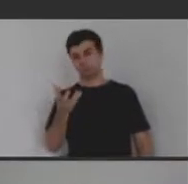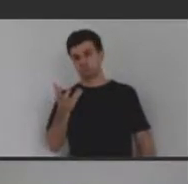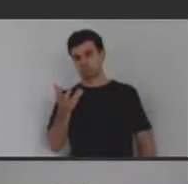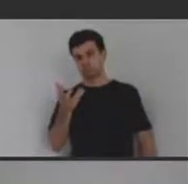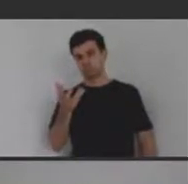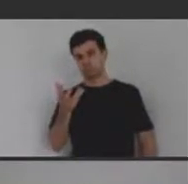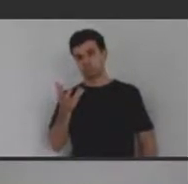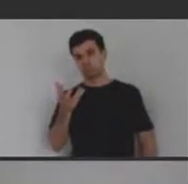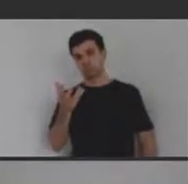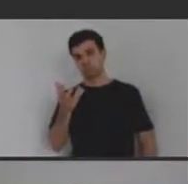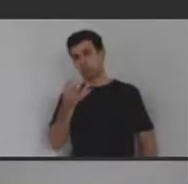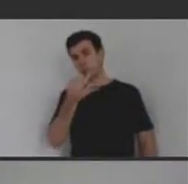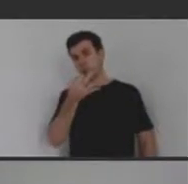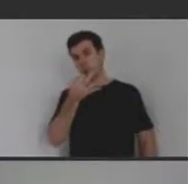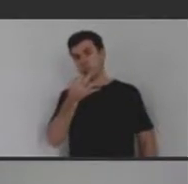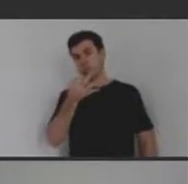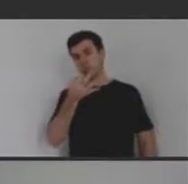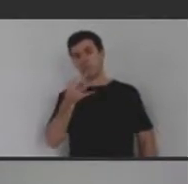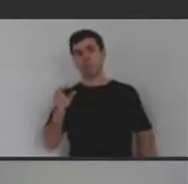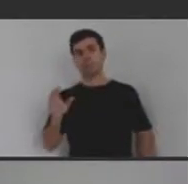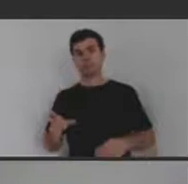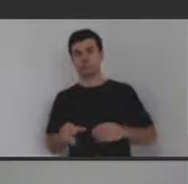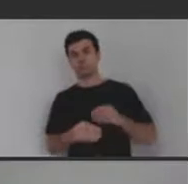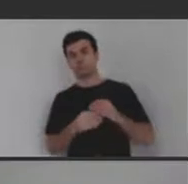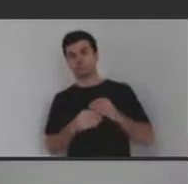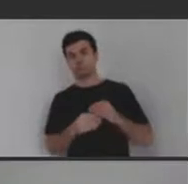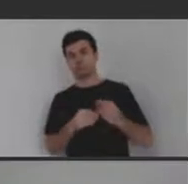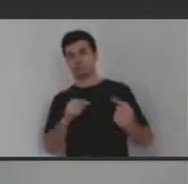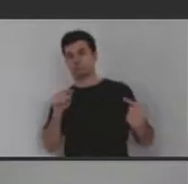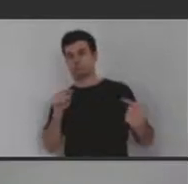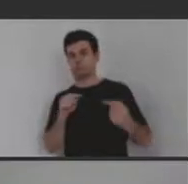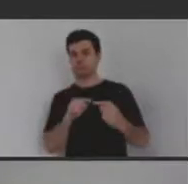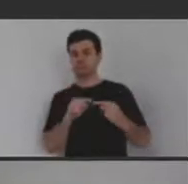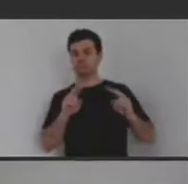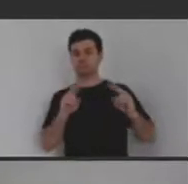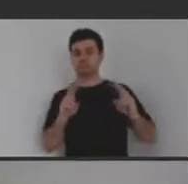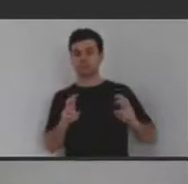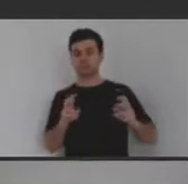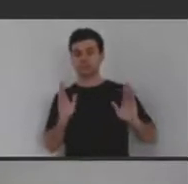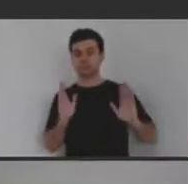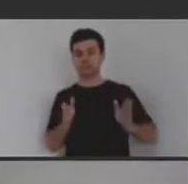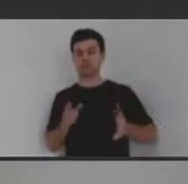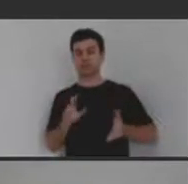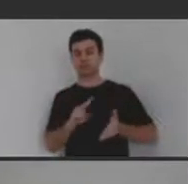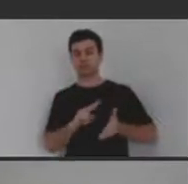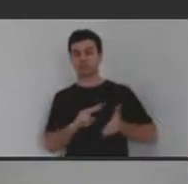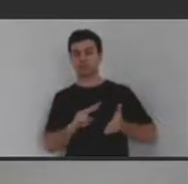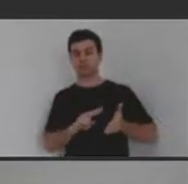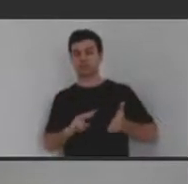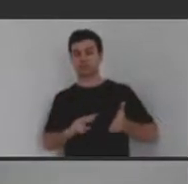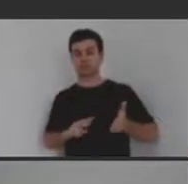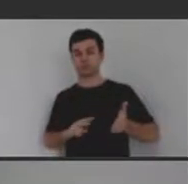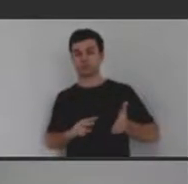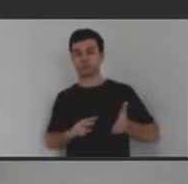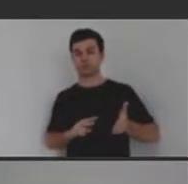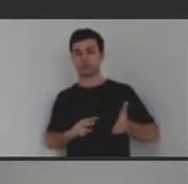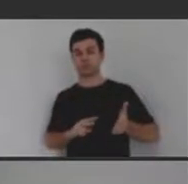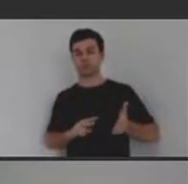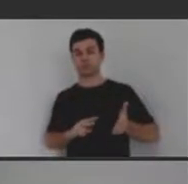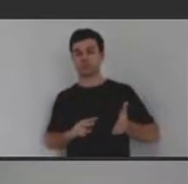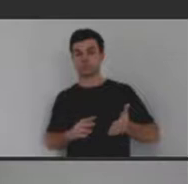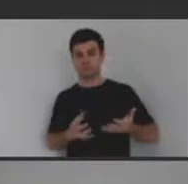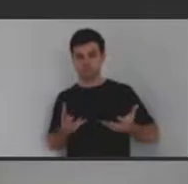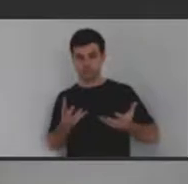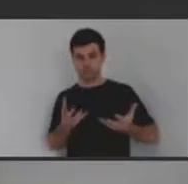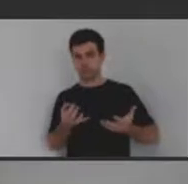fazer alguma opinião, algum ponderamento sobre esse ato da mesa diretora lido pelo secretário. Se alguém tem uma